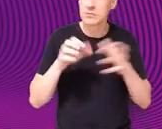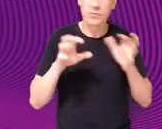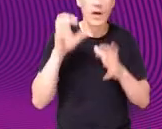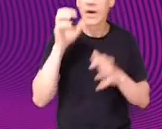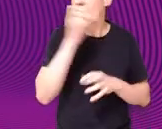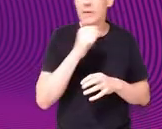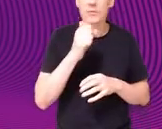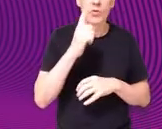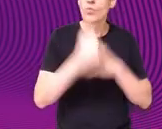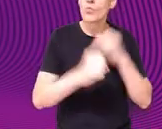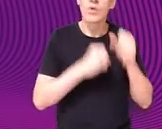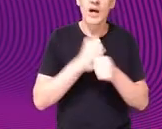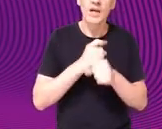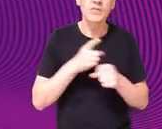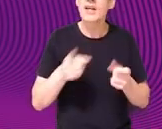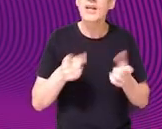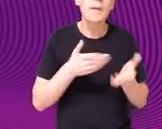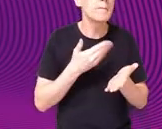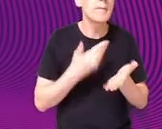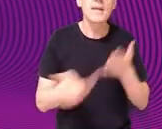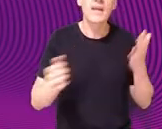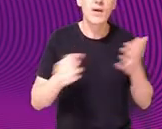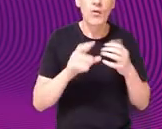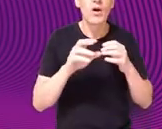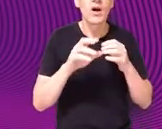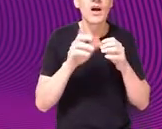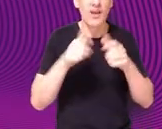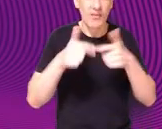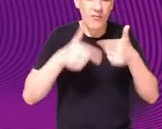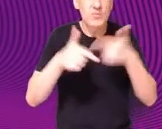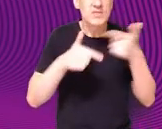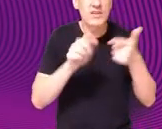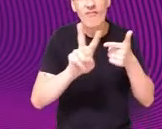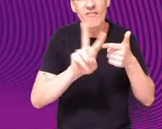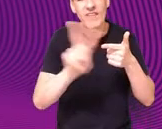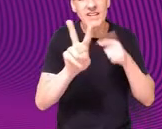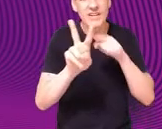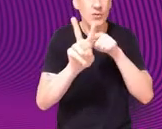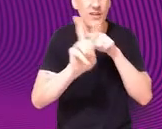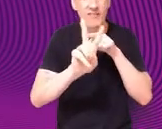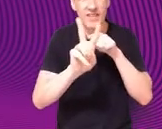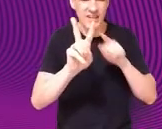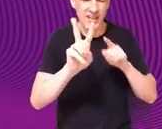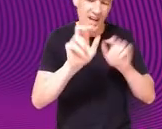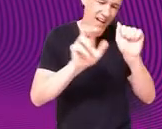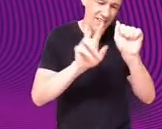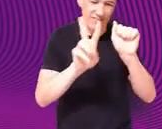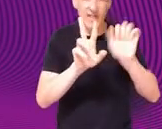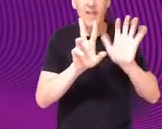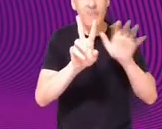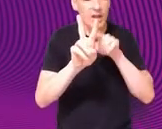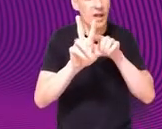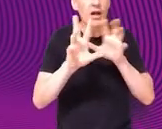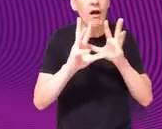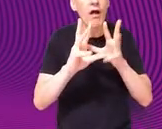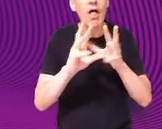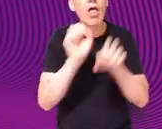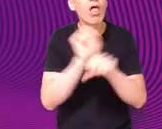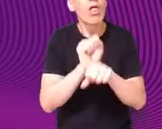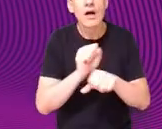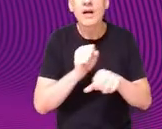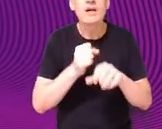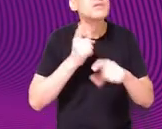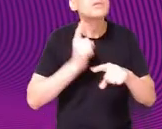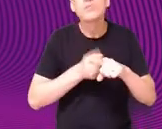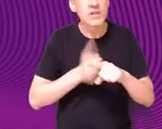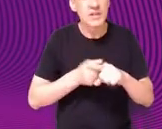ela perdeu a função ventricular. Eu gostaria agora de botar em debate essa primeira parte da discussão. O que vocês